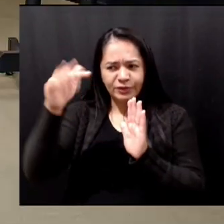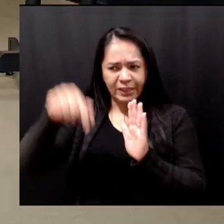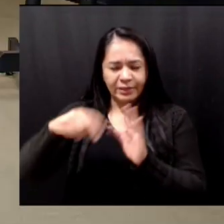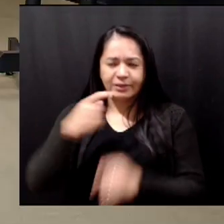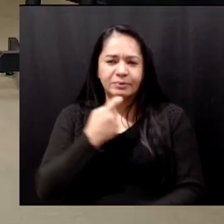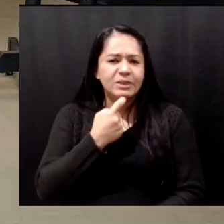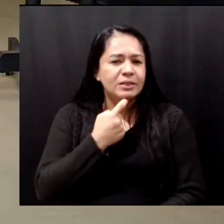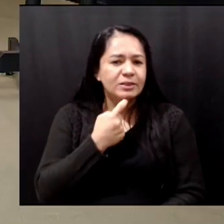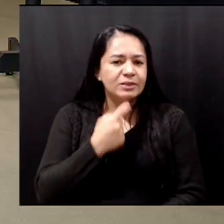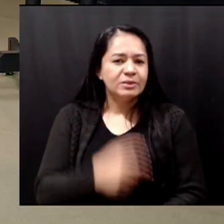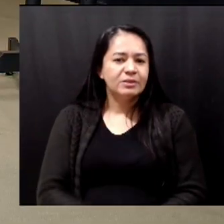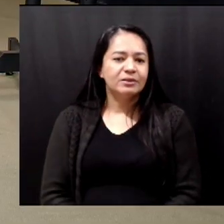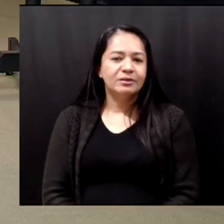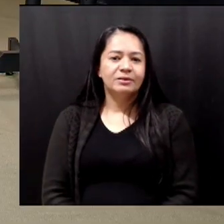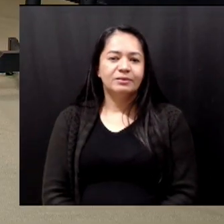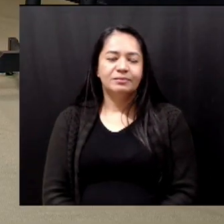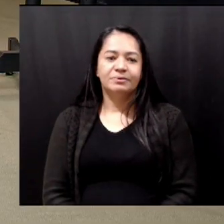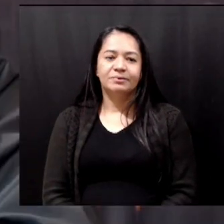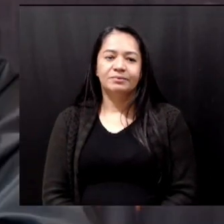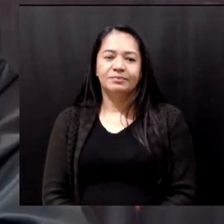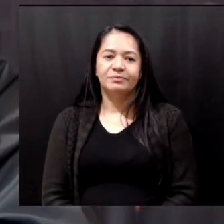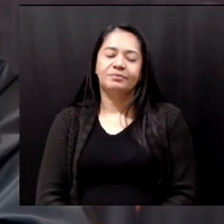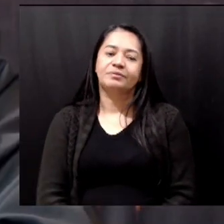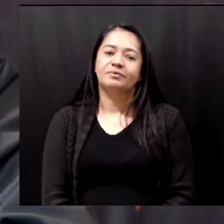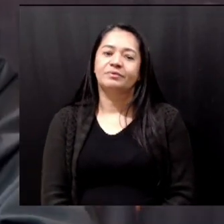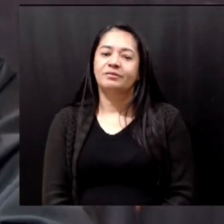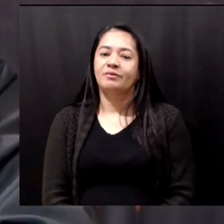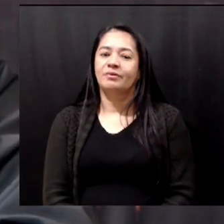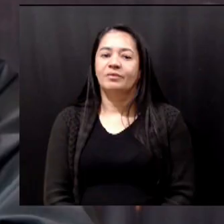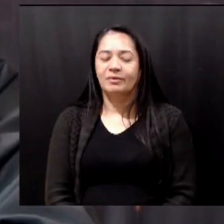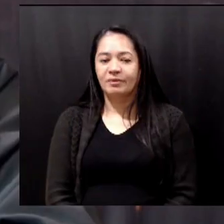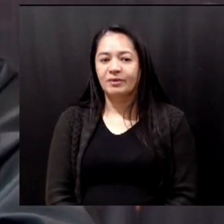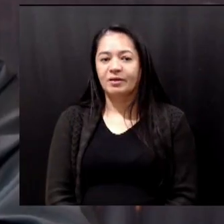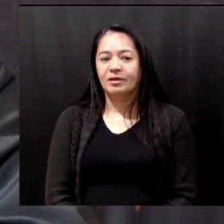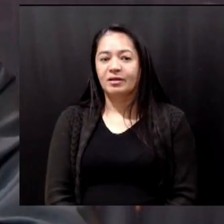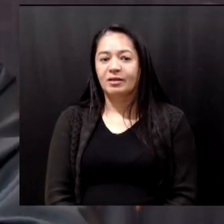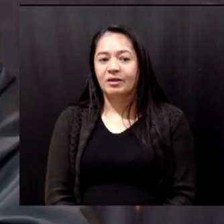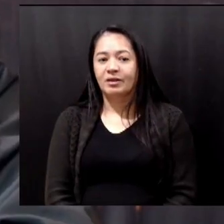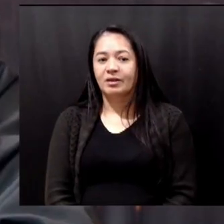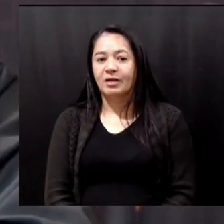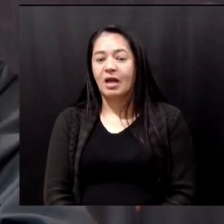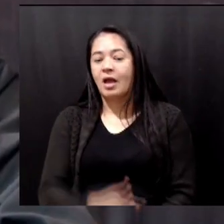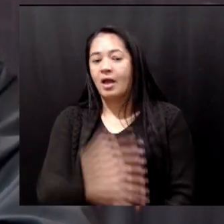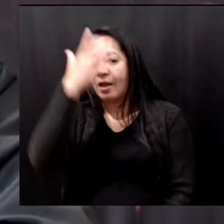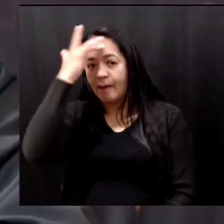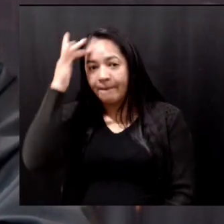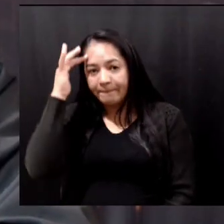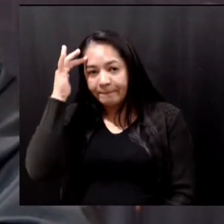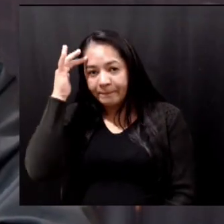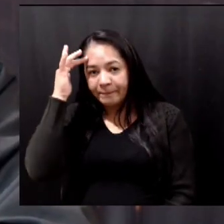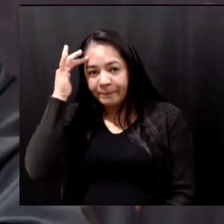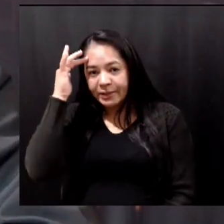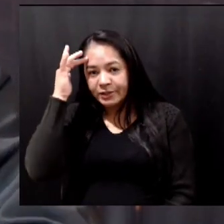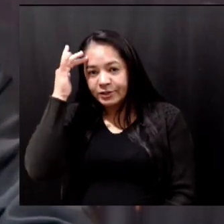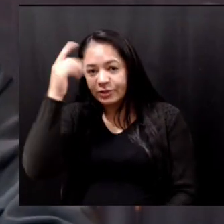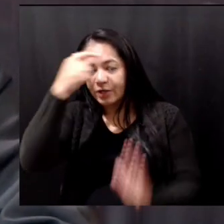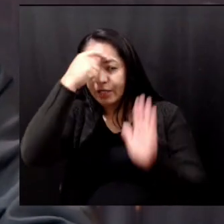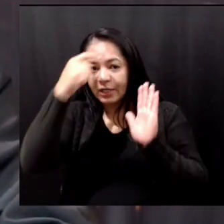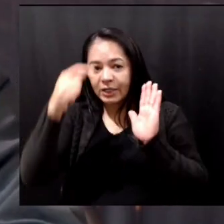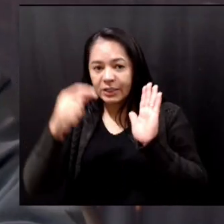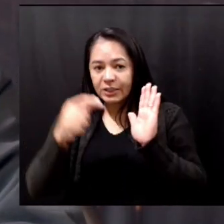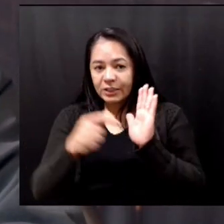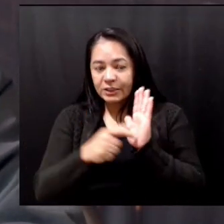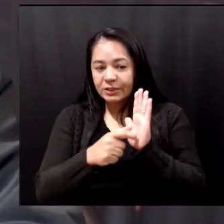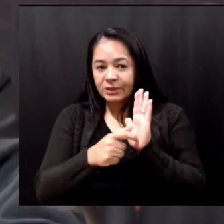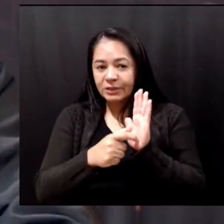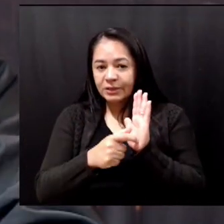Azarite, vamos lá. Olha, eu costumo dizer o seguinte, quem não embarcar na onda da tecnologia artificial para valer vai